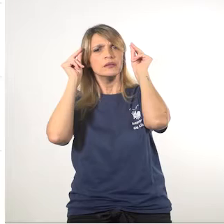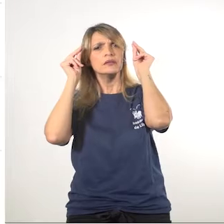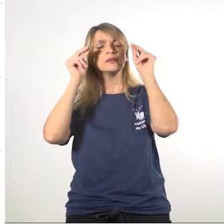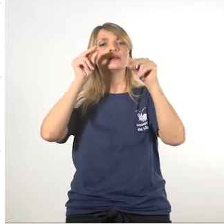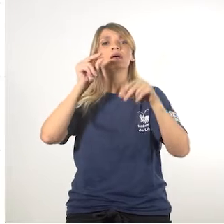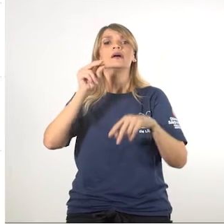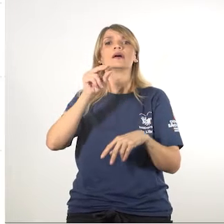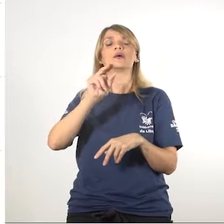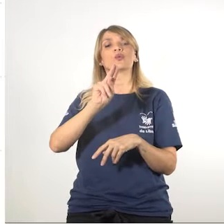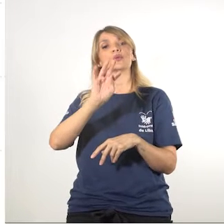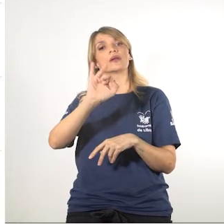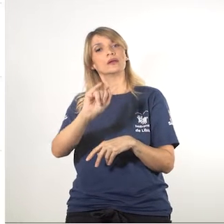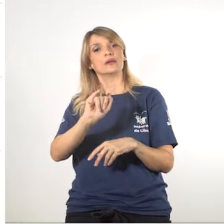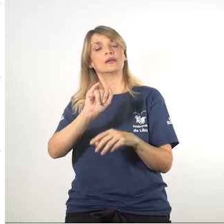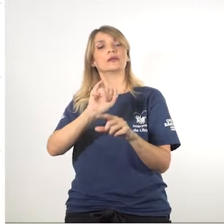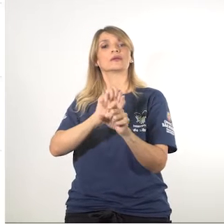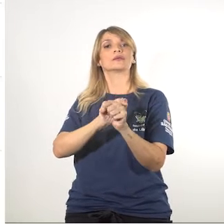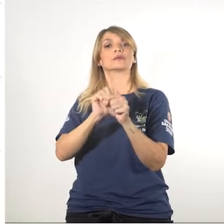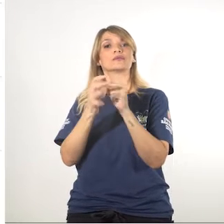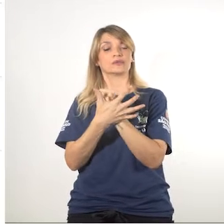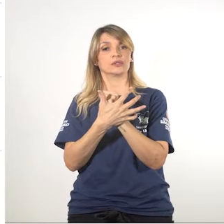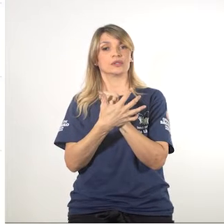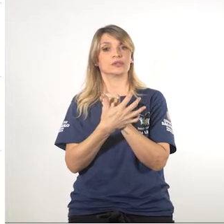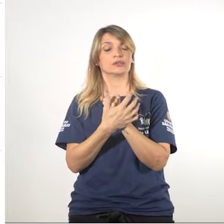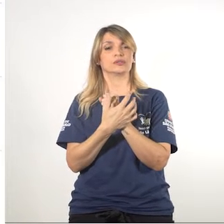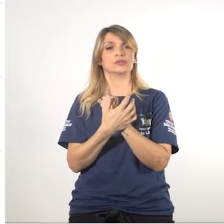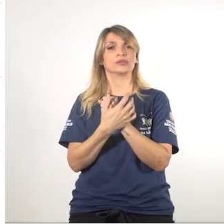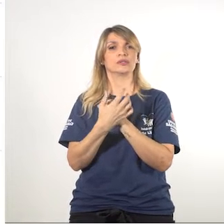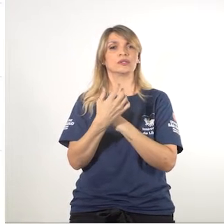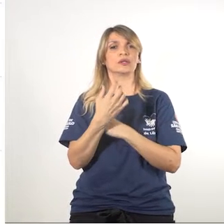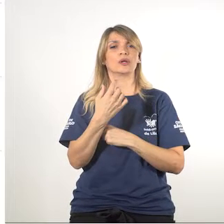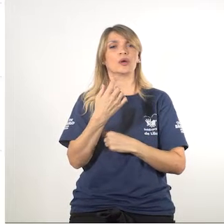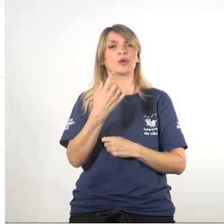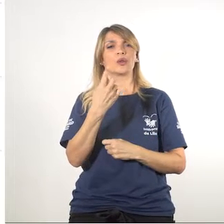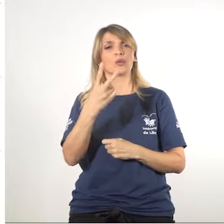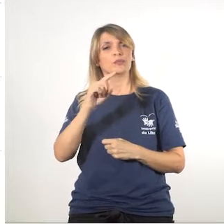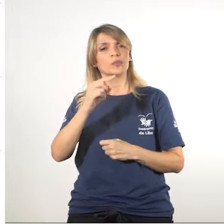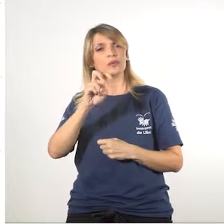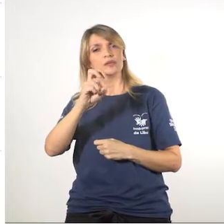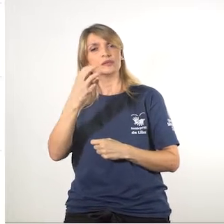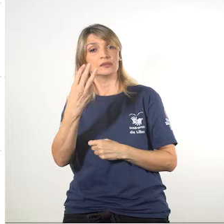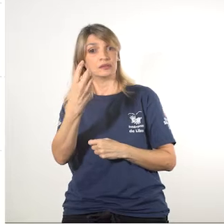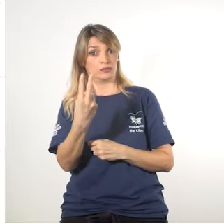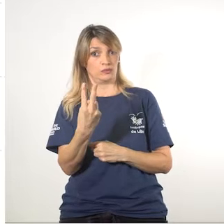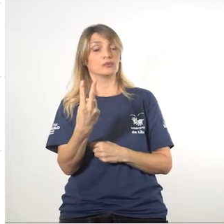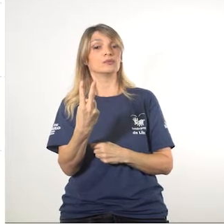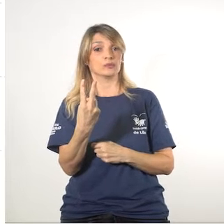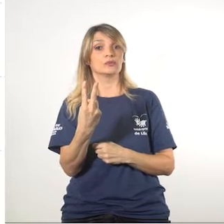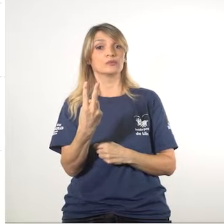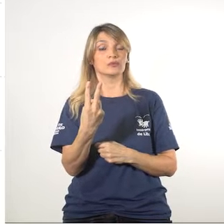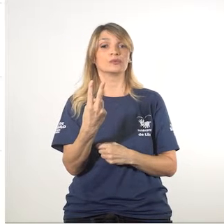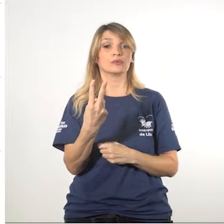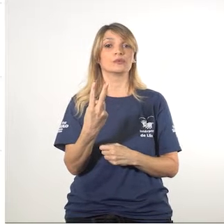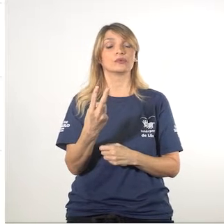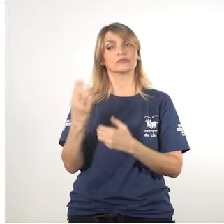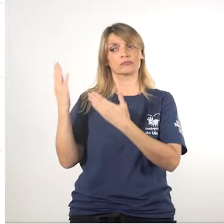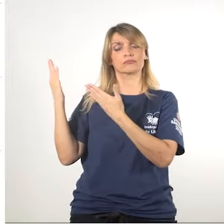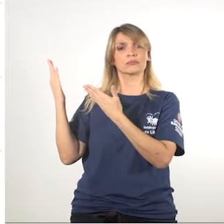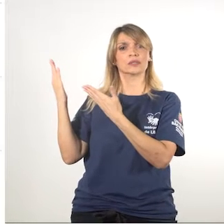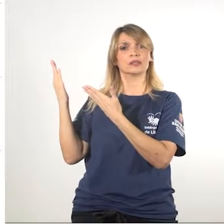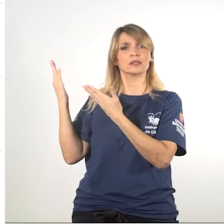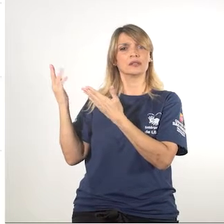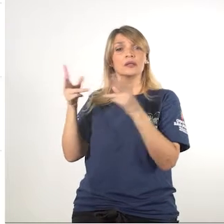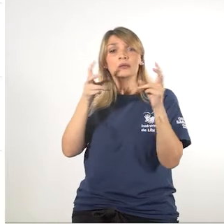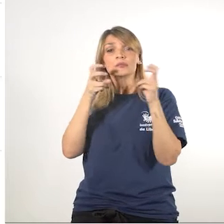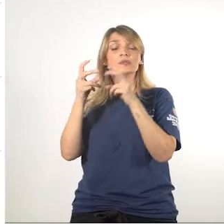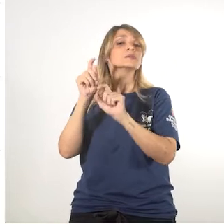e Covid, nós chegamos no dia 7 a 2.532, né? Aqui é possível se ver no gráfico